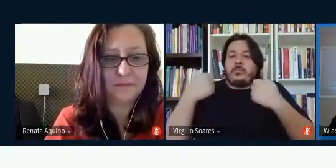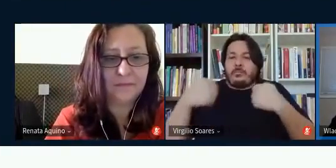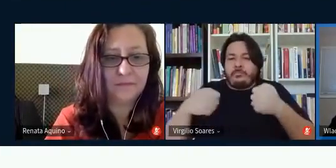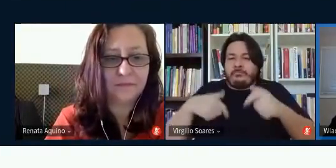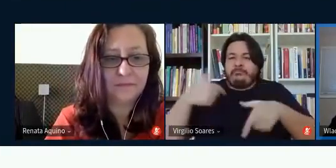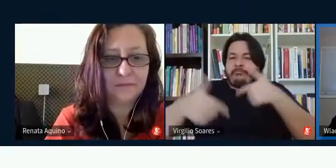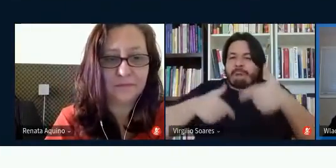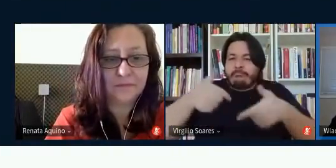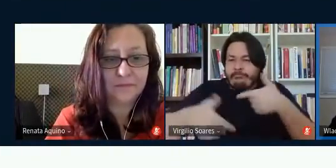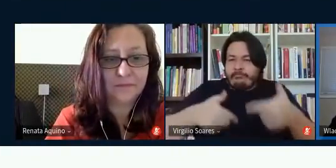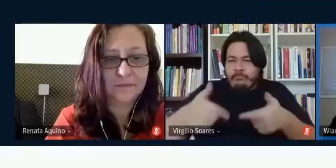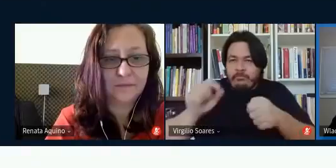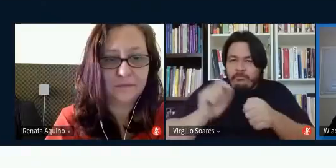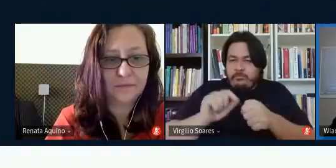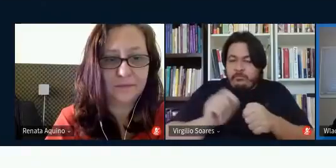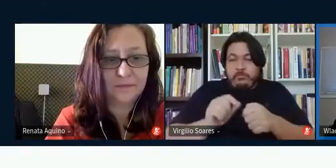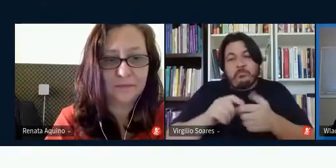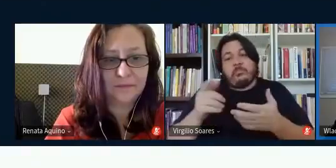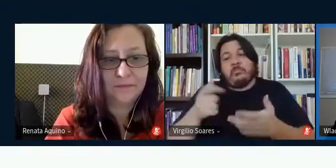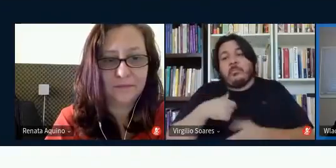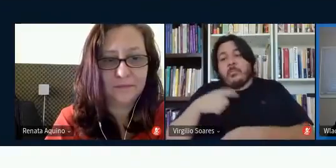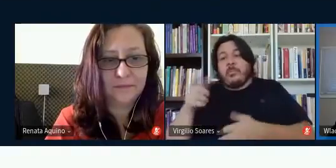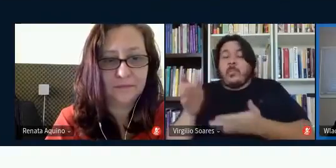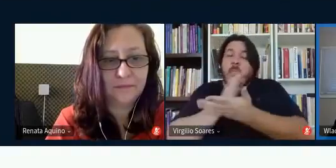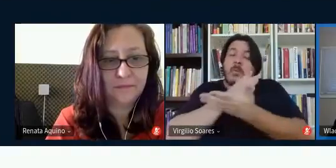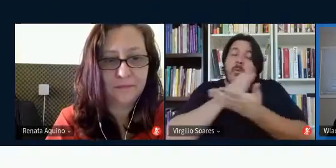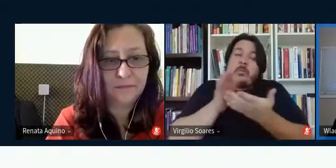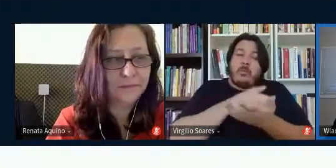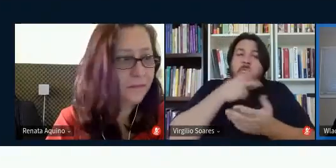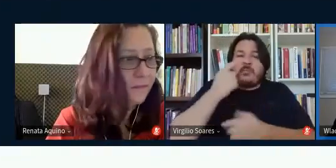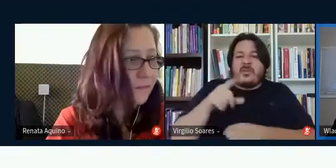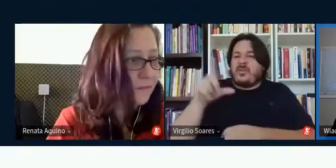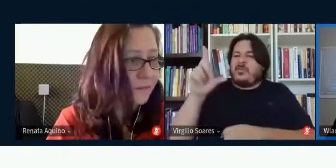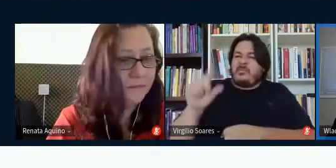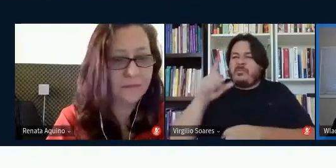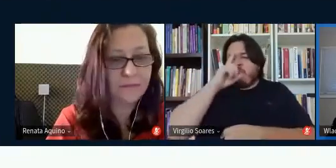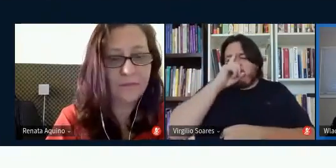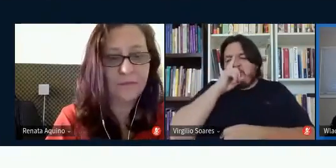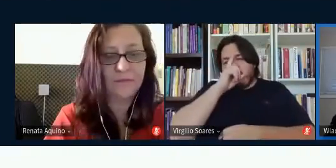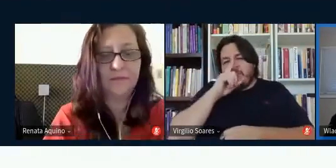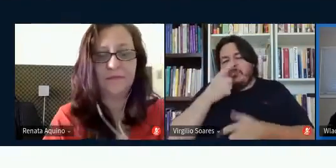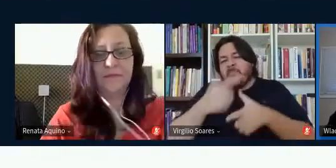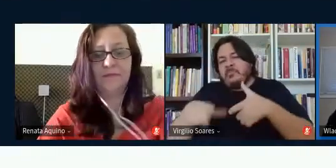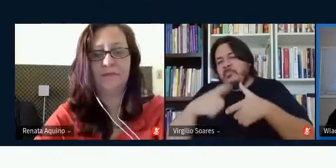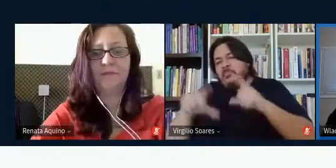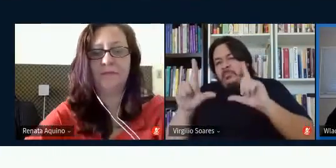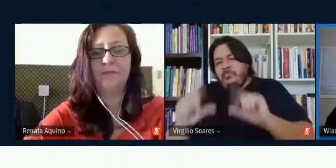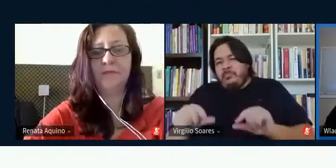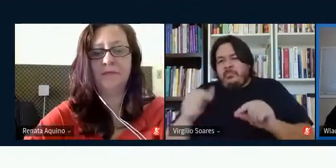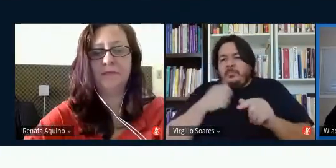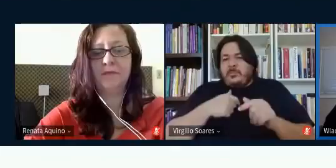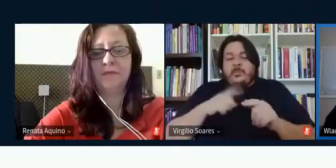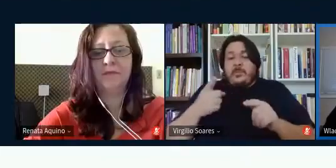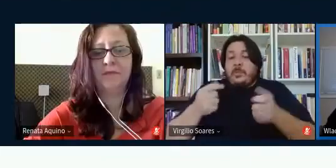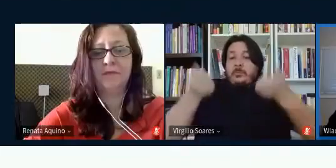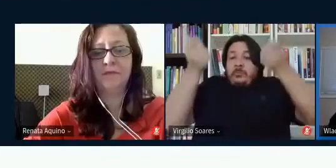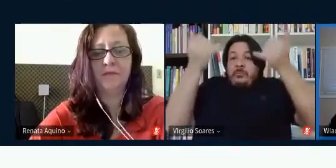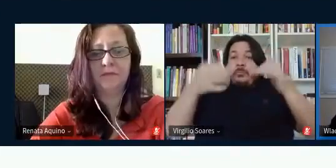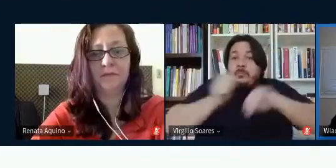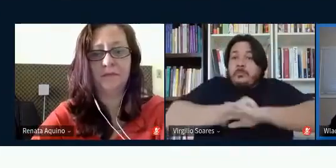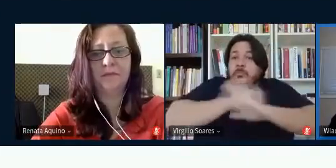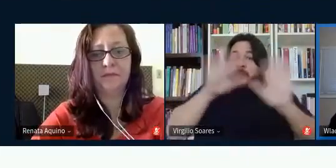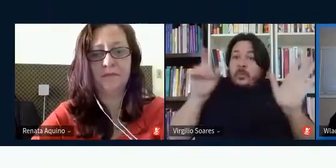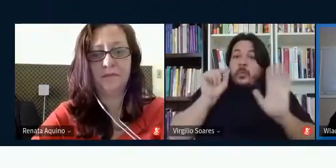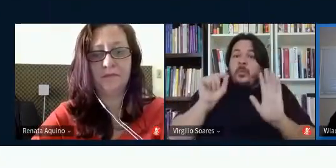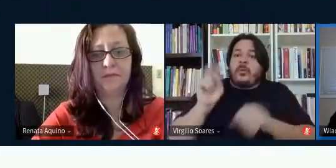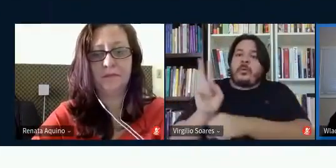adotadas, aqui e acolá minimizaram os riscos, né, não esclareceram consistentemente os